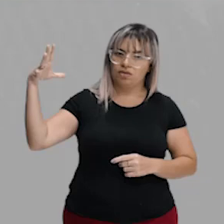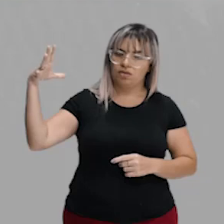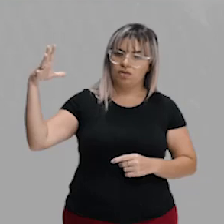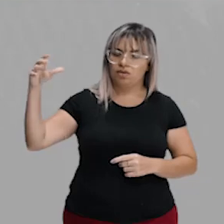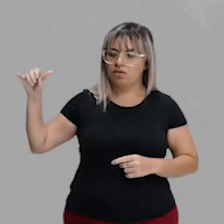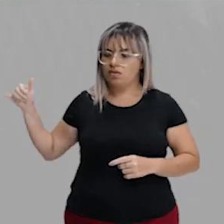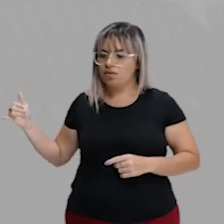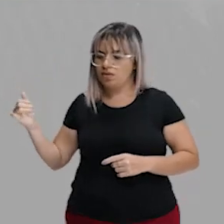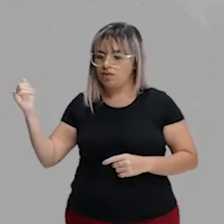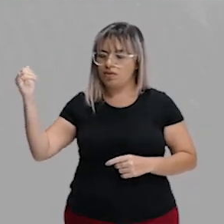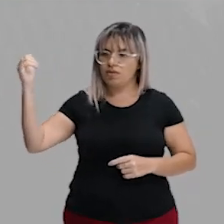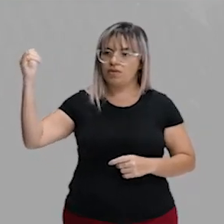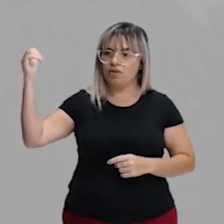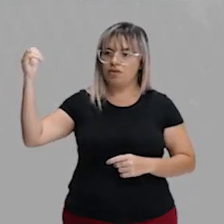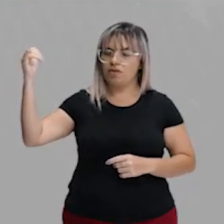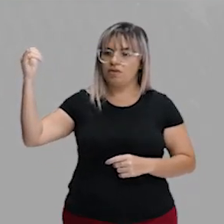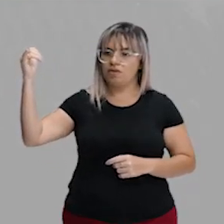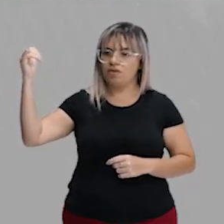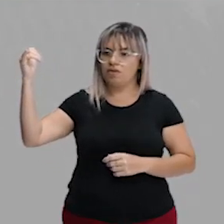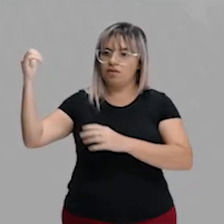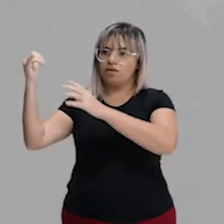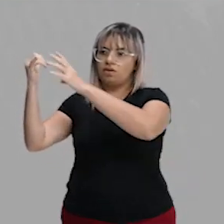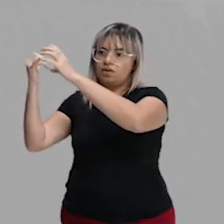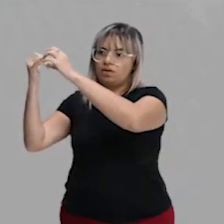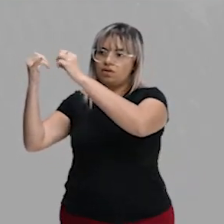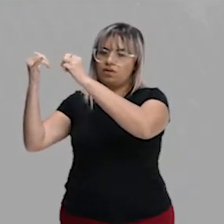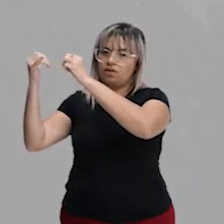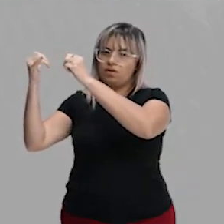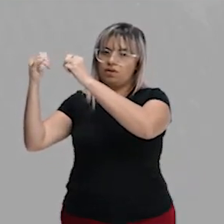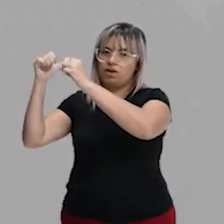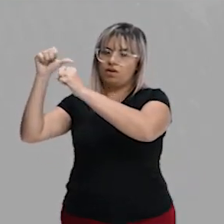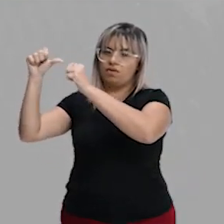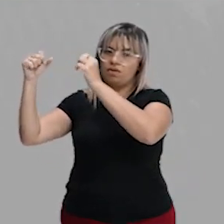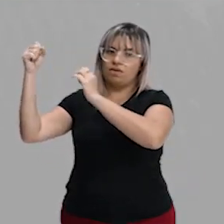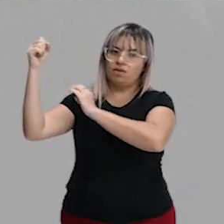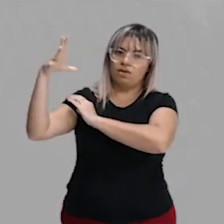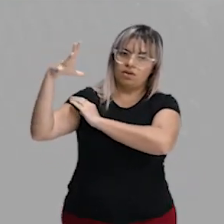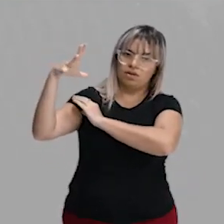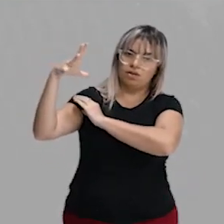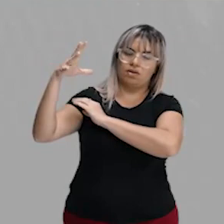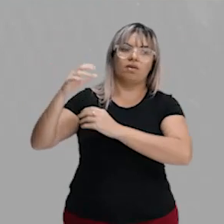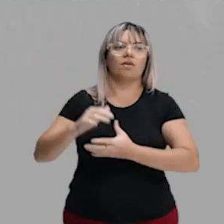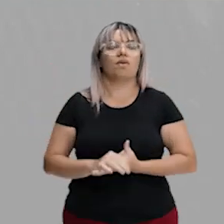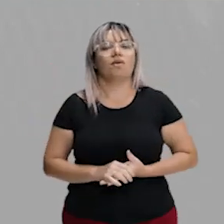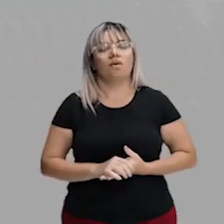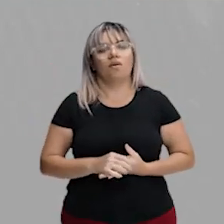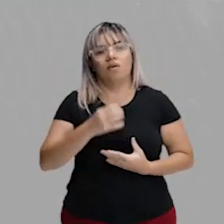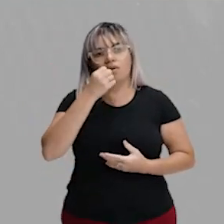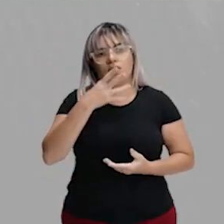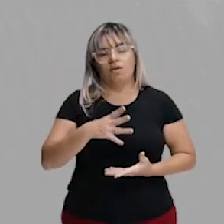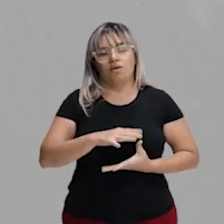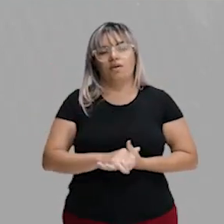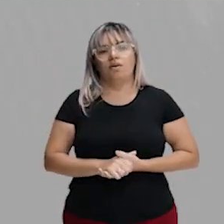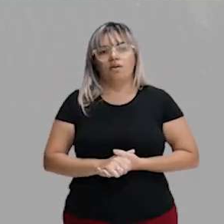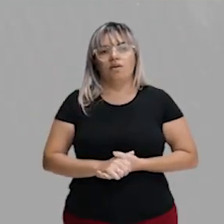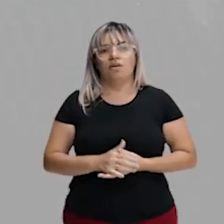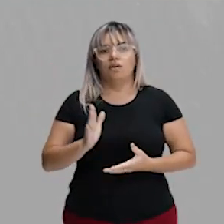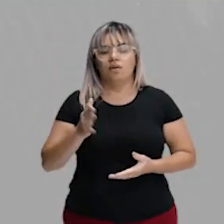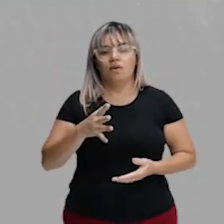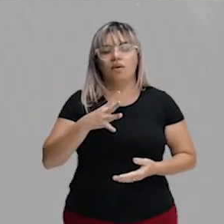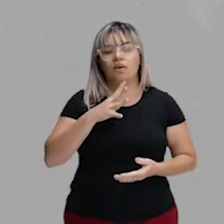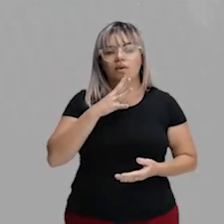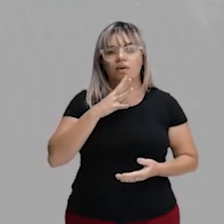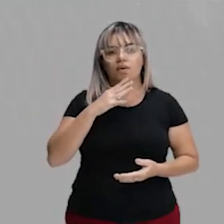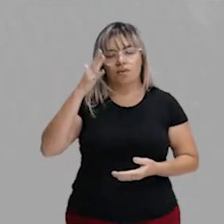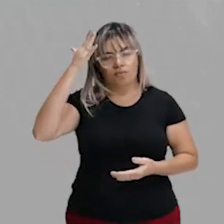luz. Tá okay? Então, esses são exemplos de receptores. Tá certo? Bom, então nós já conhecemos,